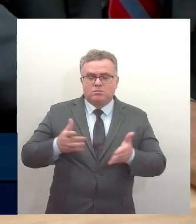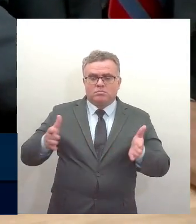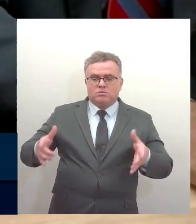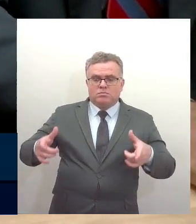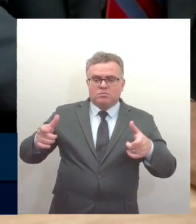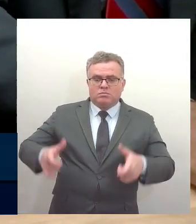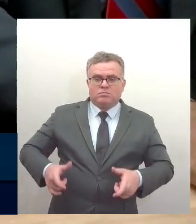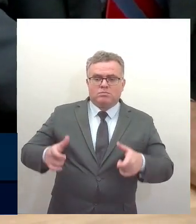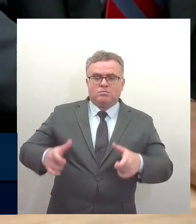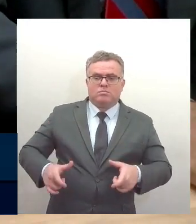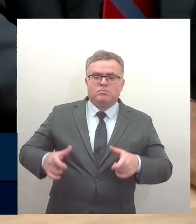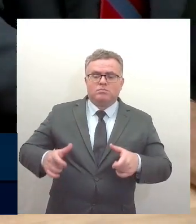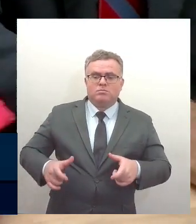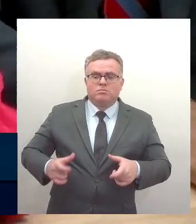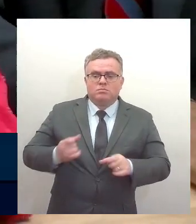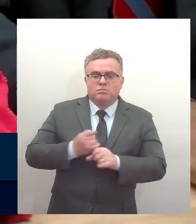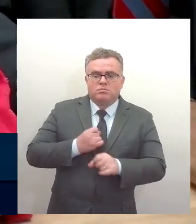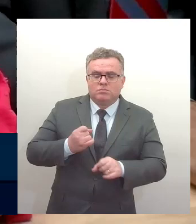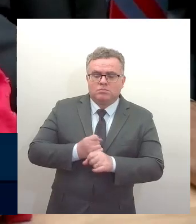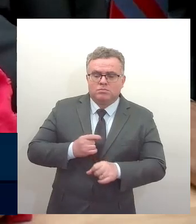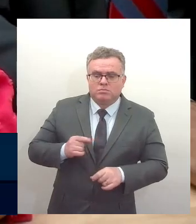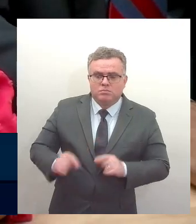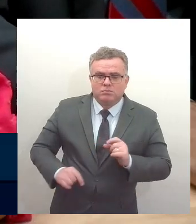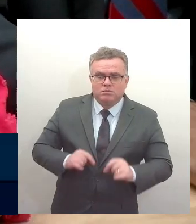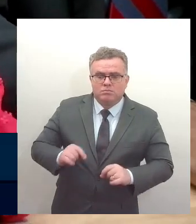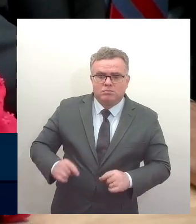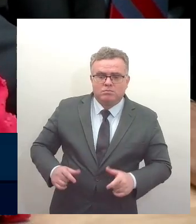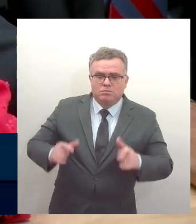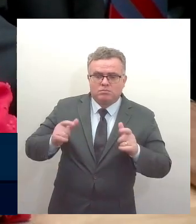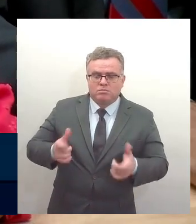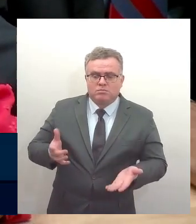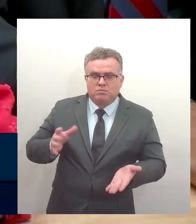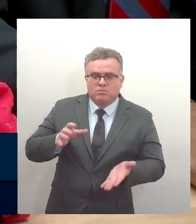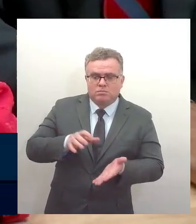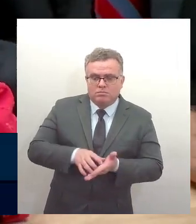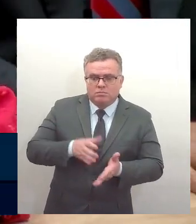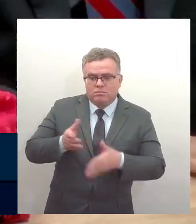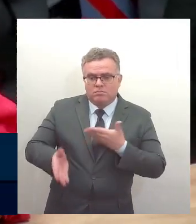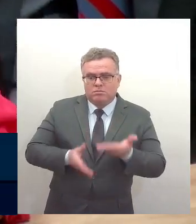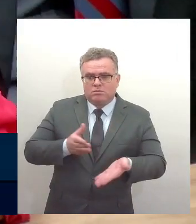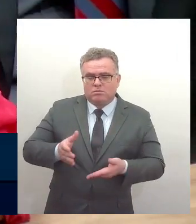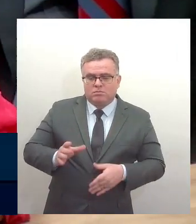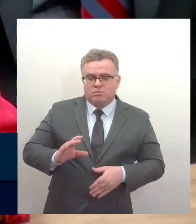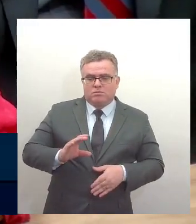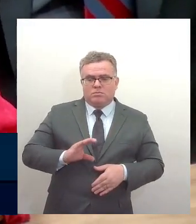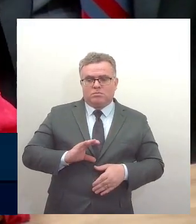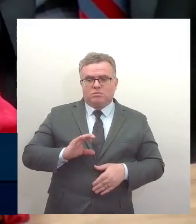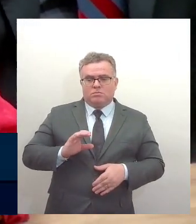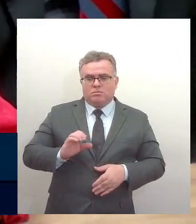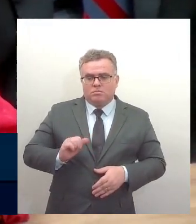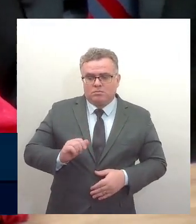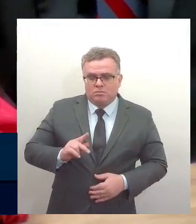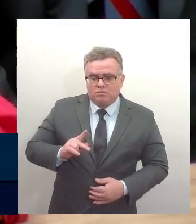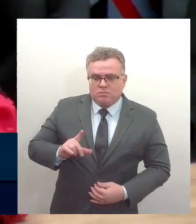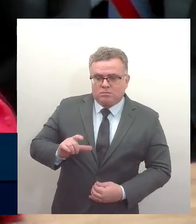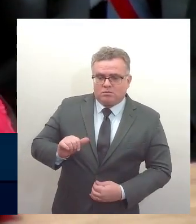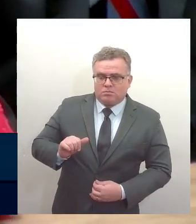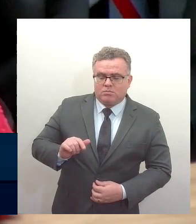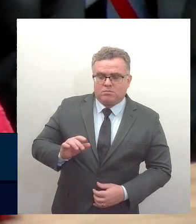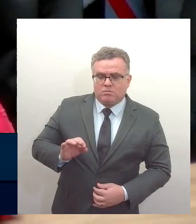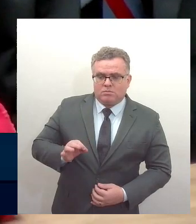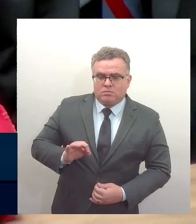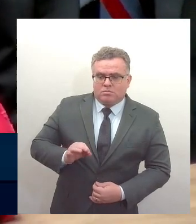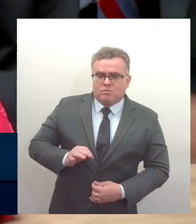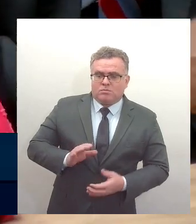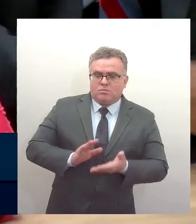ser um centro, como vai ser lá em Capela, como tem lá em Capela já, né, que eu quero parabenizar também, belíssimo lá de Capela,